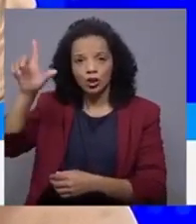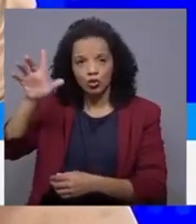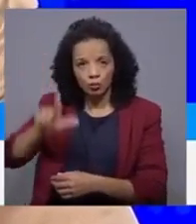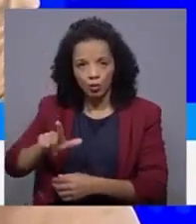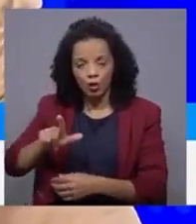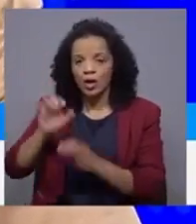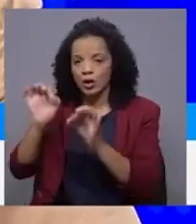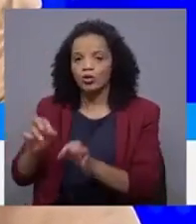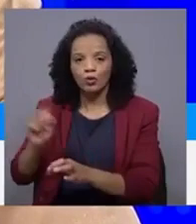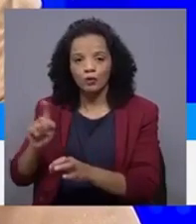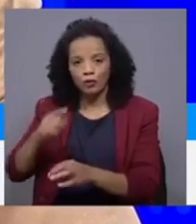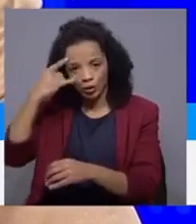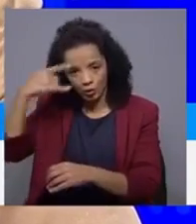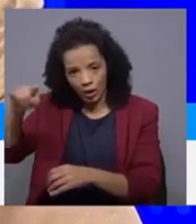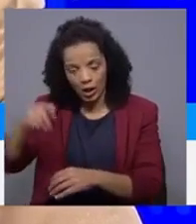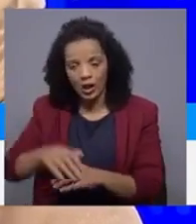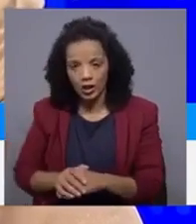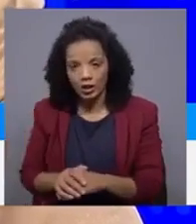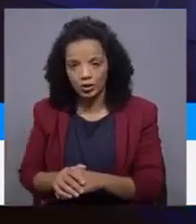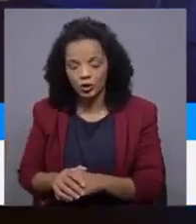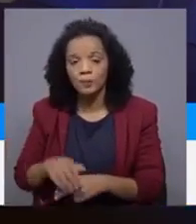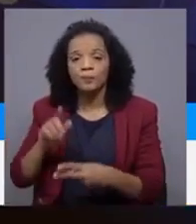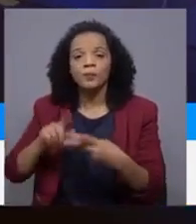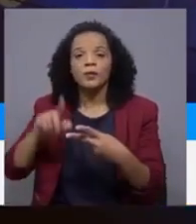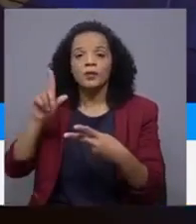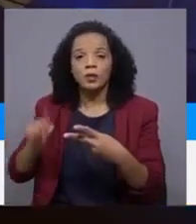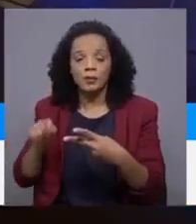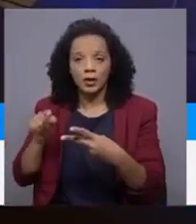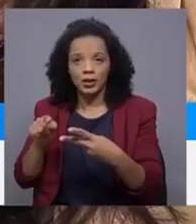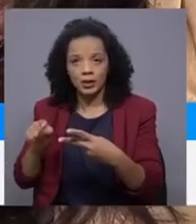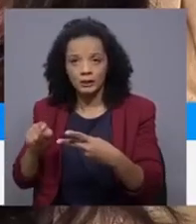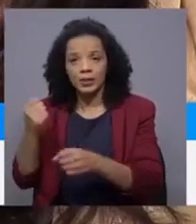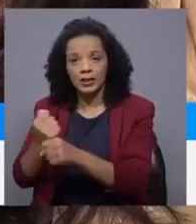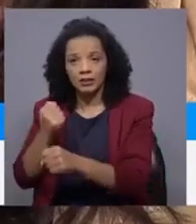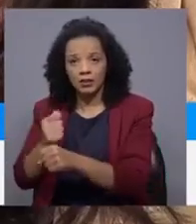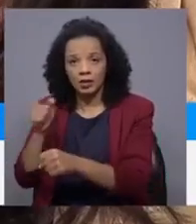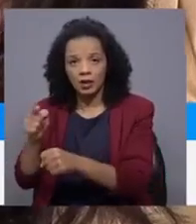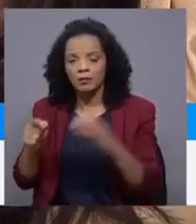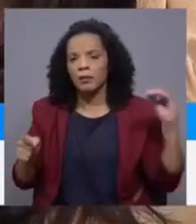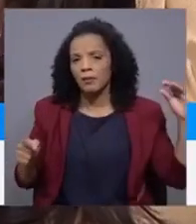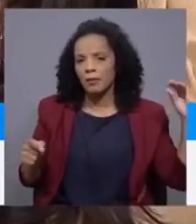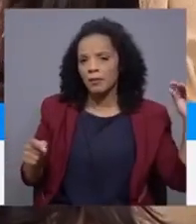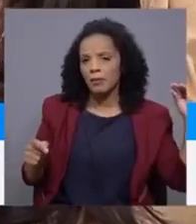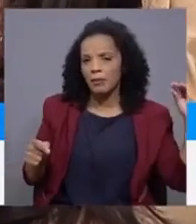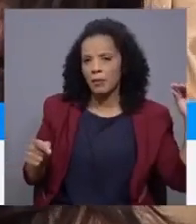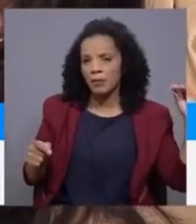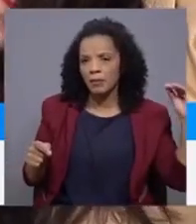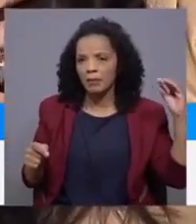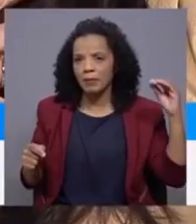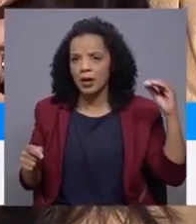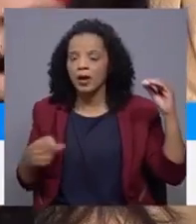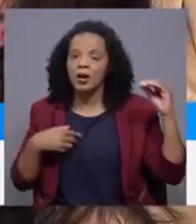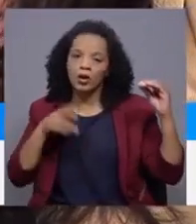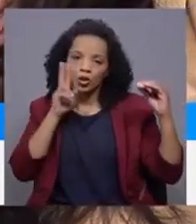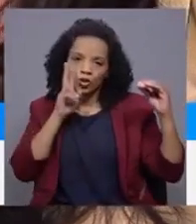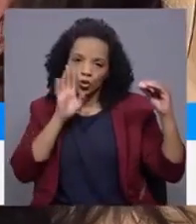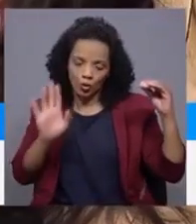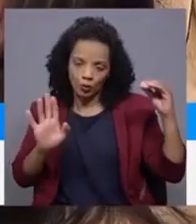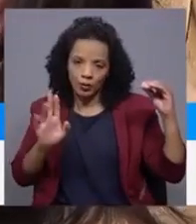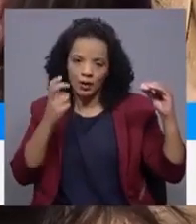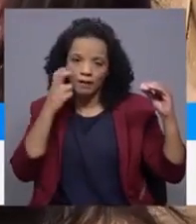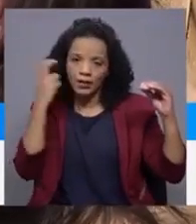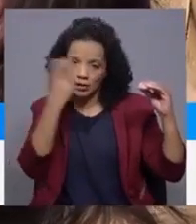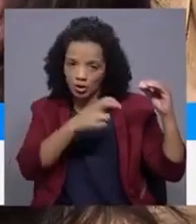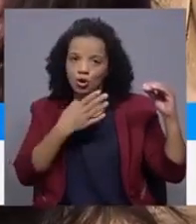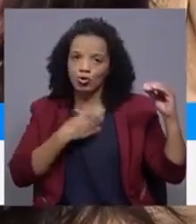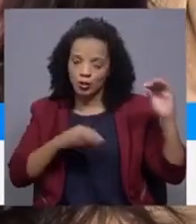são a favor das touradas. As empresas estão relacionadas. No caso, em concreto, desta atividade... Era mesmo extinguir o touro bravo. Francisco, vocês que tentam animais e depois os prendem. Mas eu